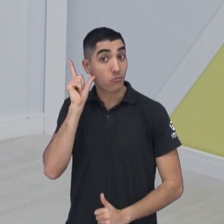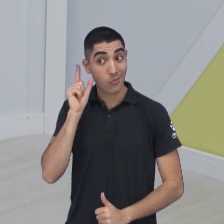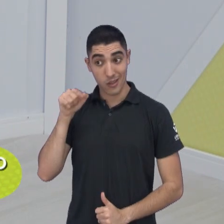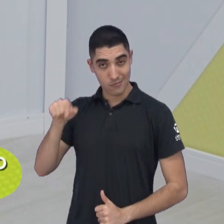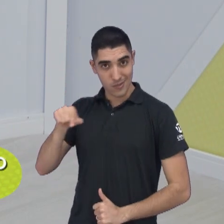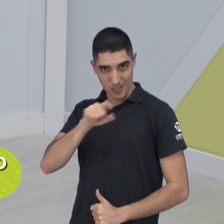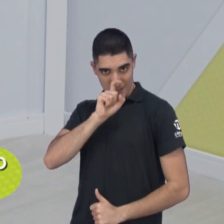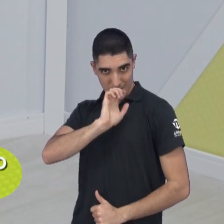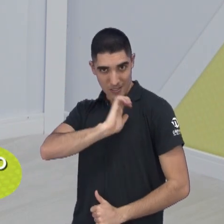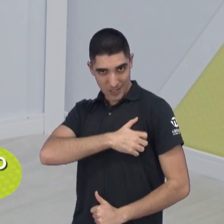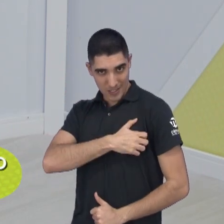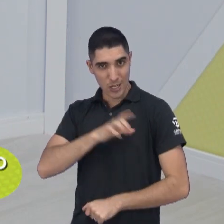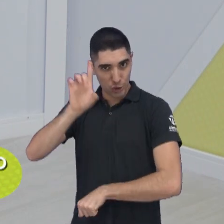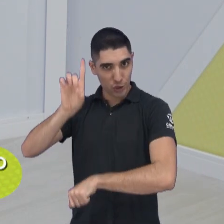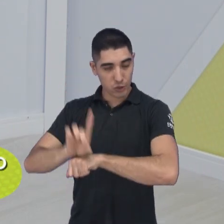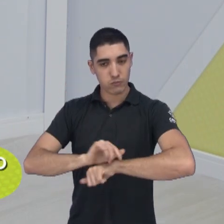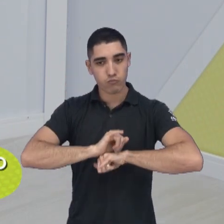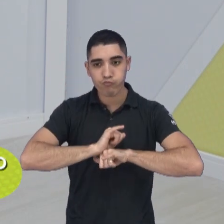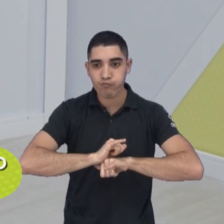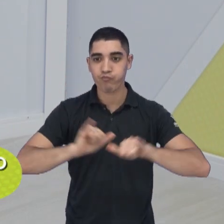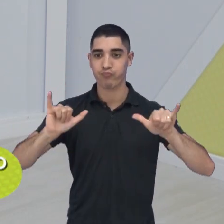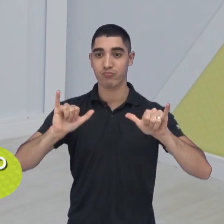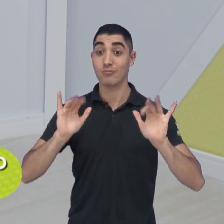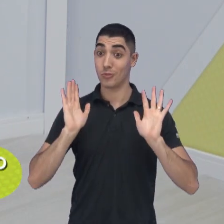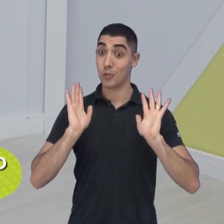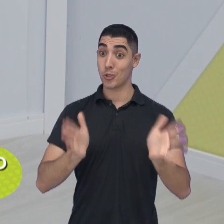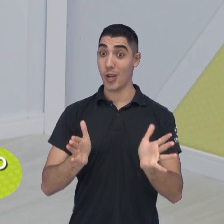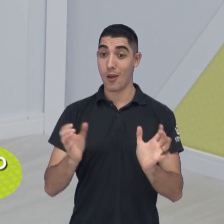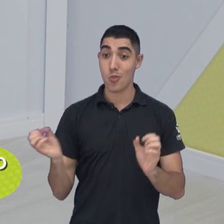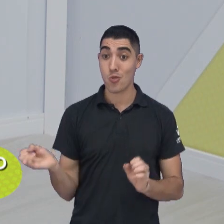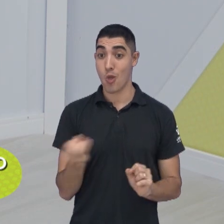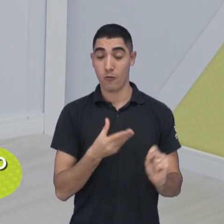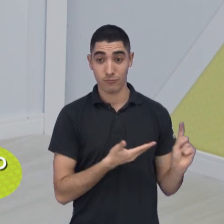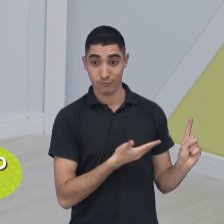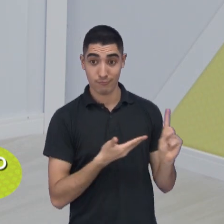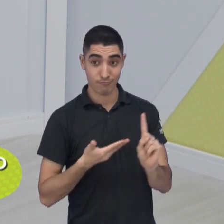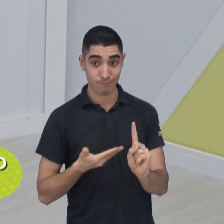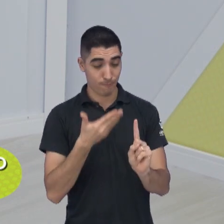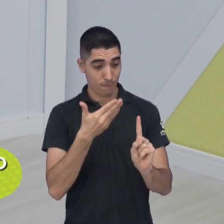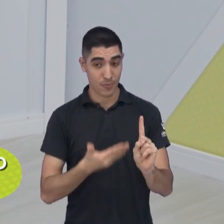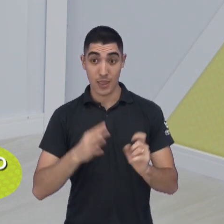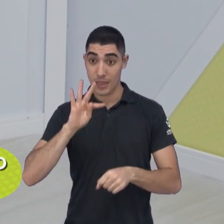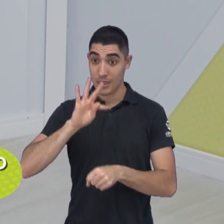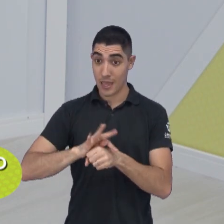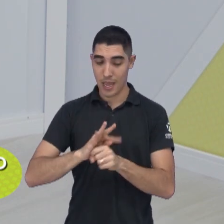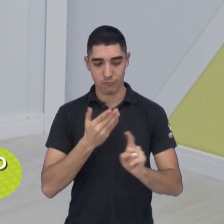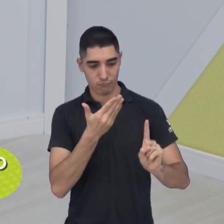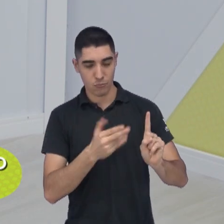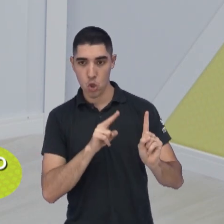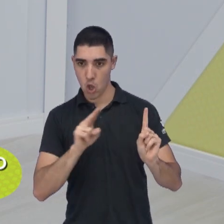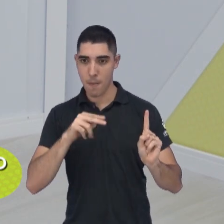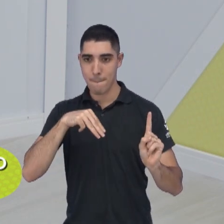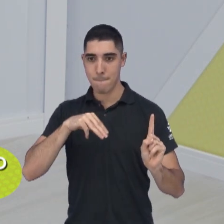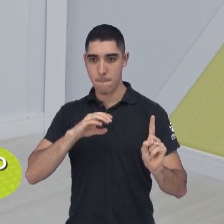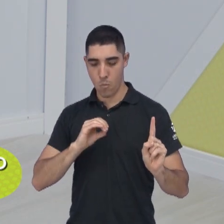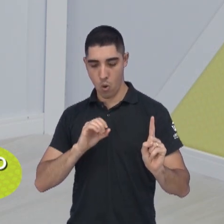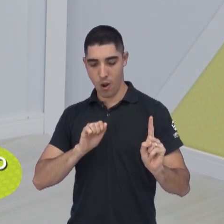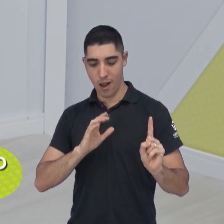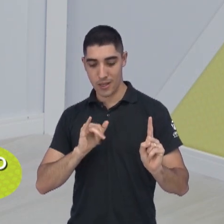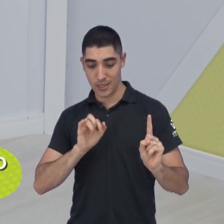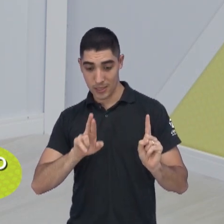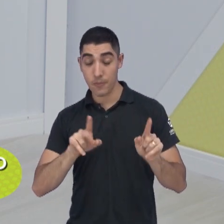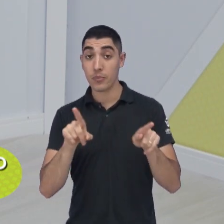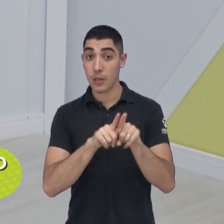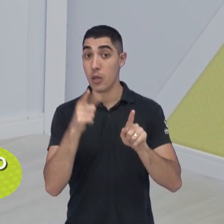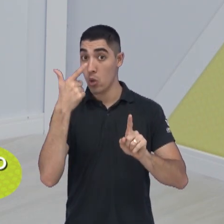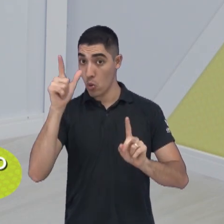da SAF do São José apresentou oficialmente o novo técnico da Águia, Moacir Vieira Júnior, e o novo gerente de futebol, melhor dizendo,